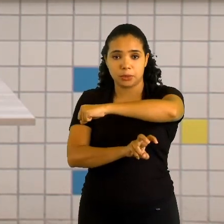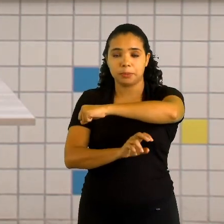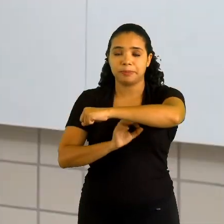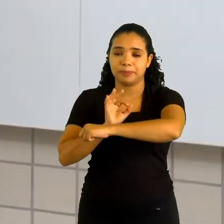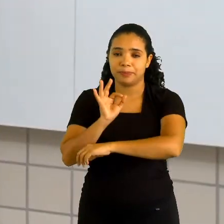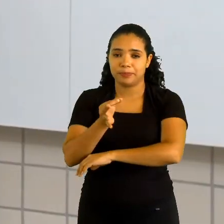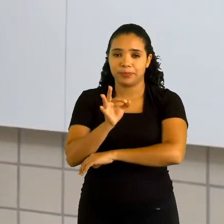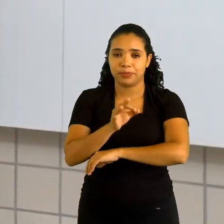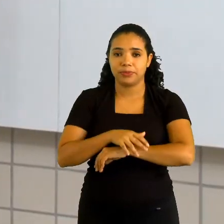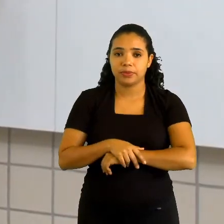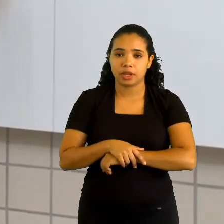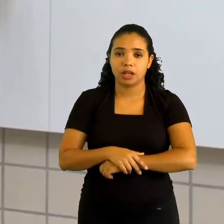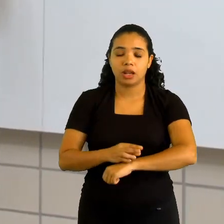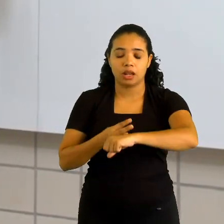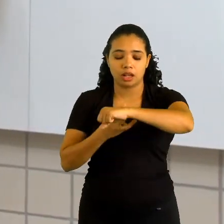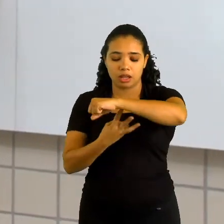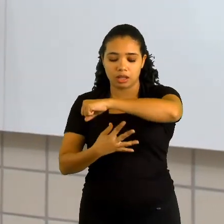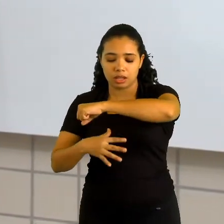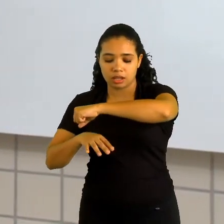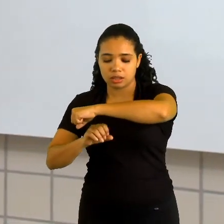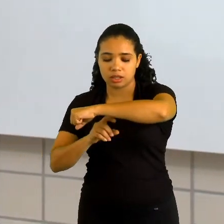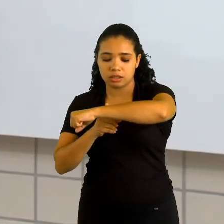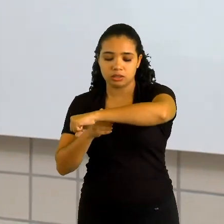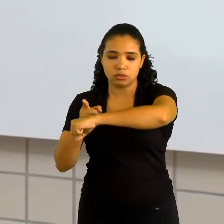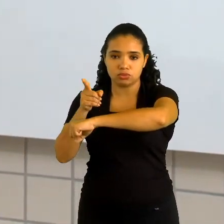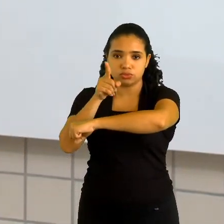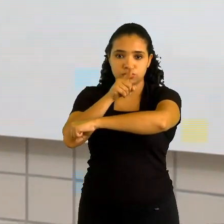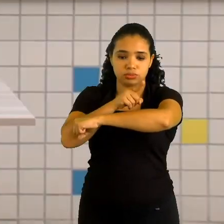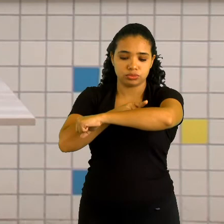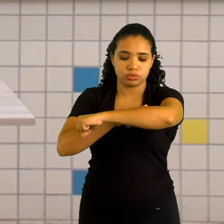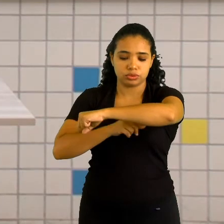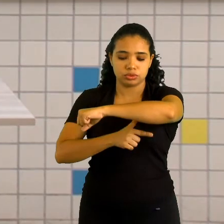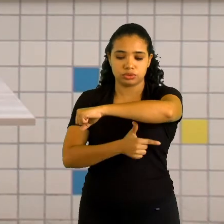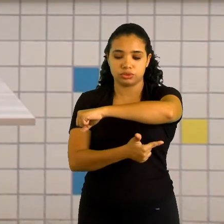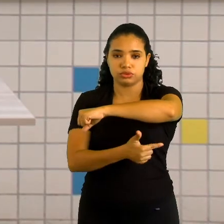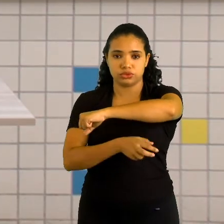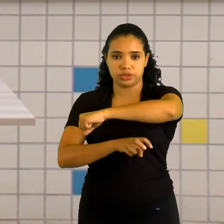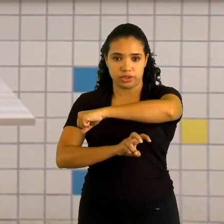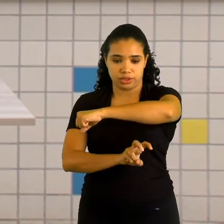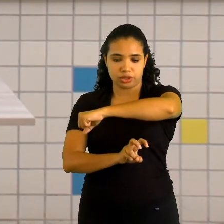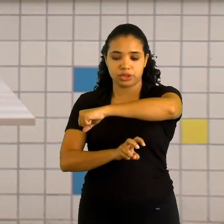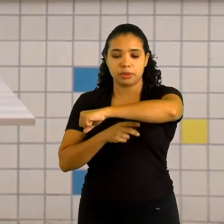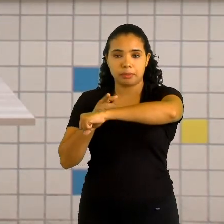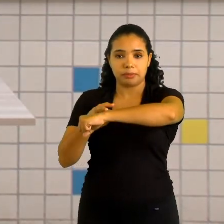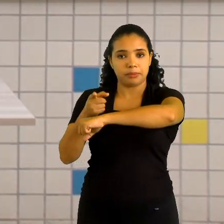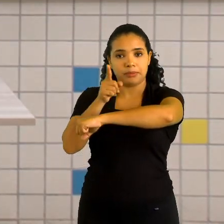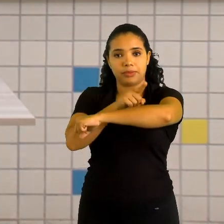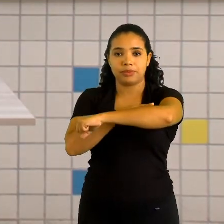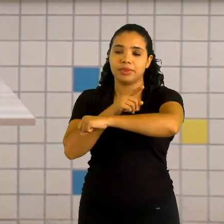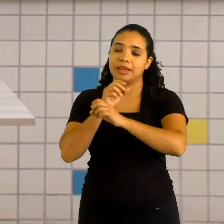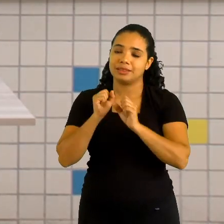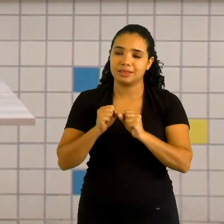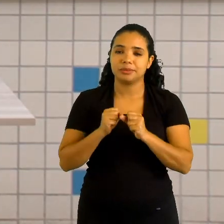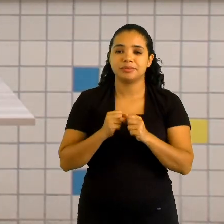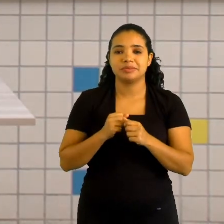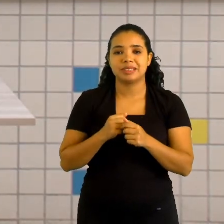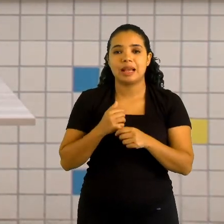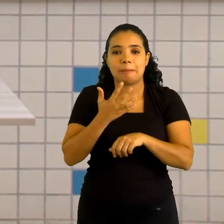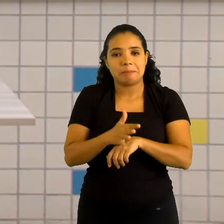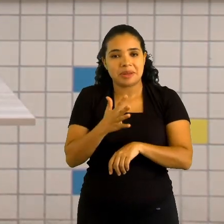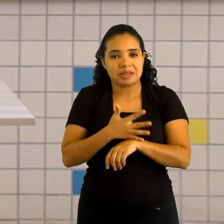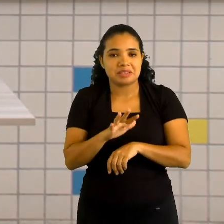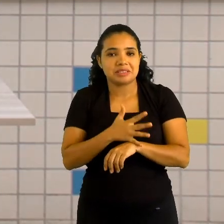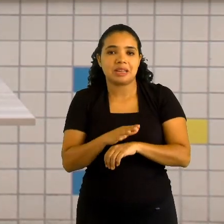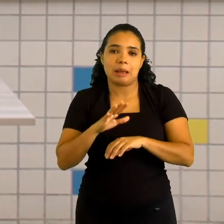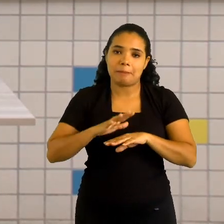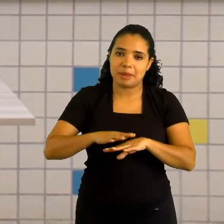Então, 30 menos 5 é igual a 25. E assim a gente pode trabalhar muitas operações matemáticas na